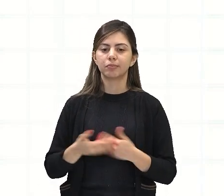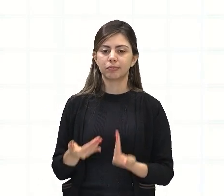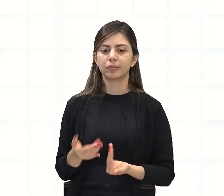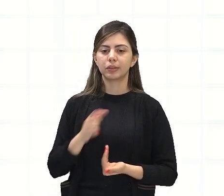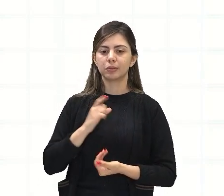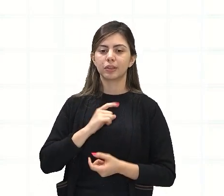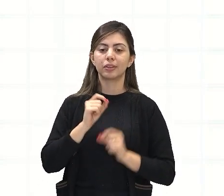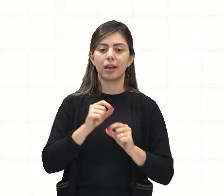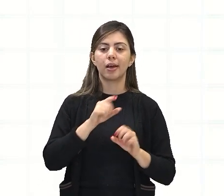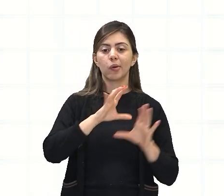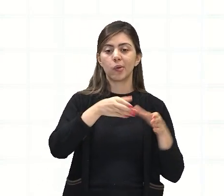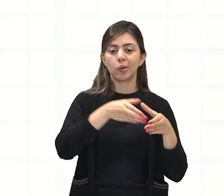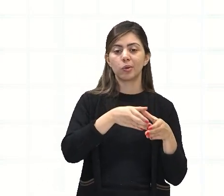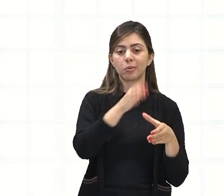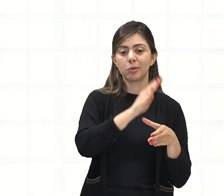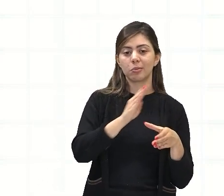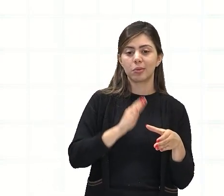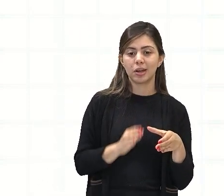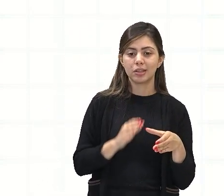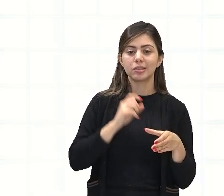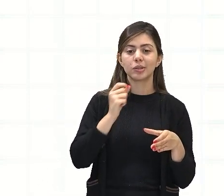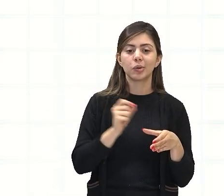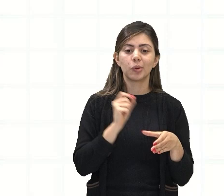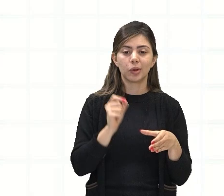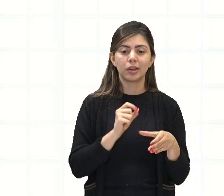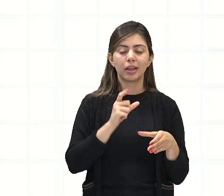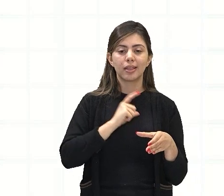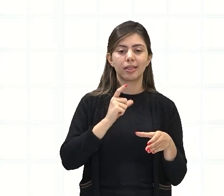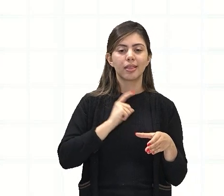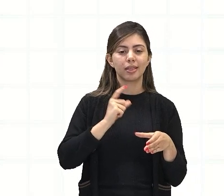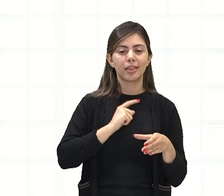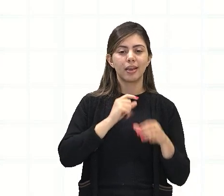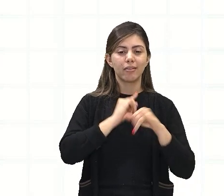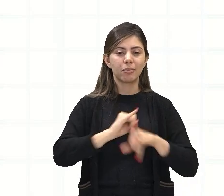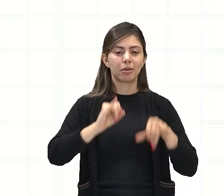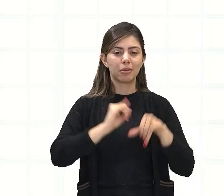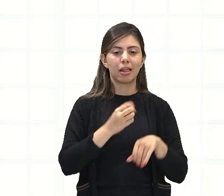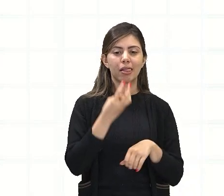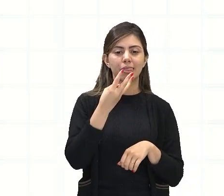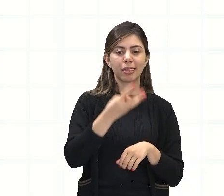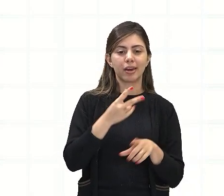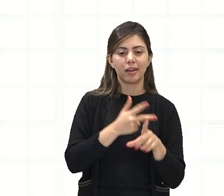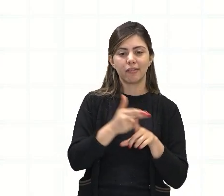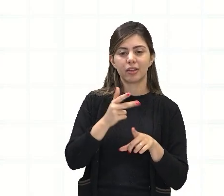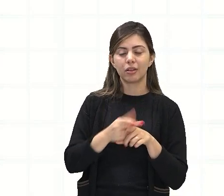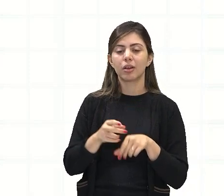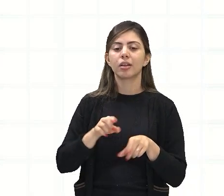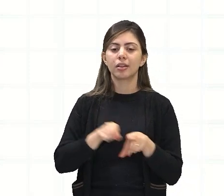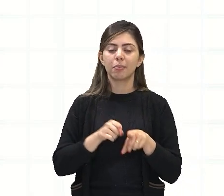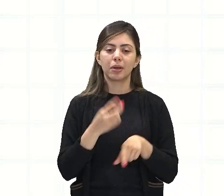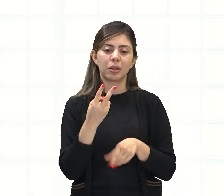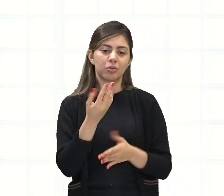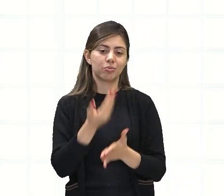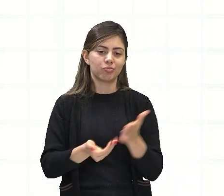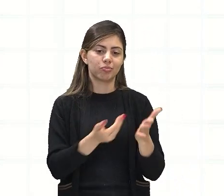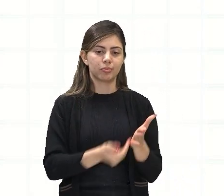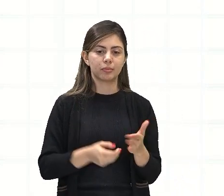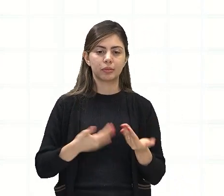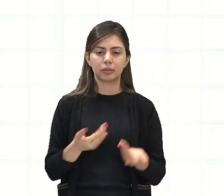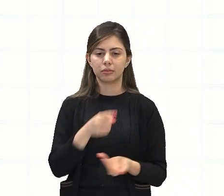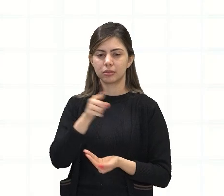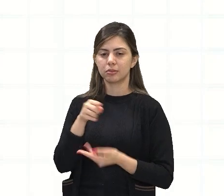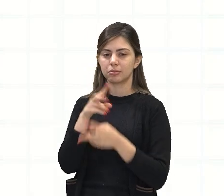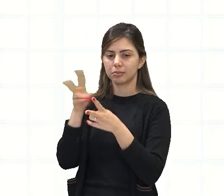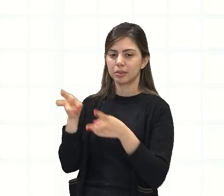a seleção brasileira cumpriu uma campanha com 3 vitórias e 2 derrotas. Observe que está sendo narrado o fato,